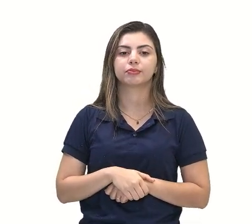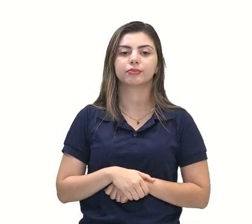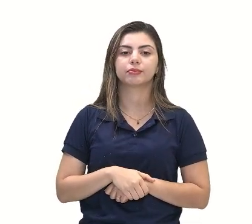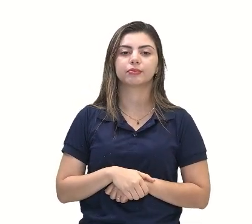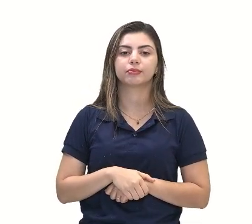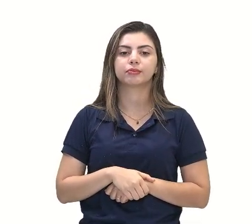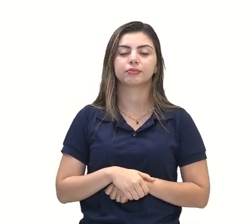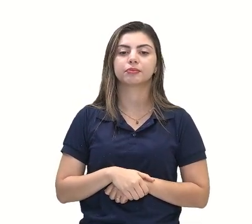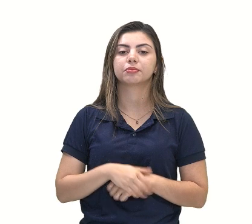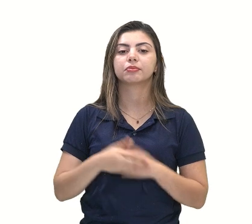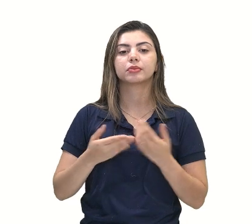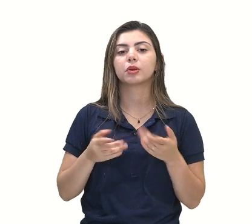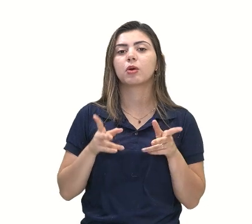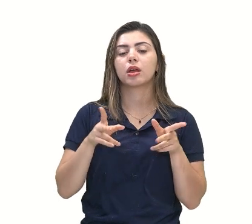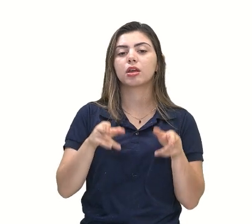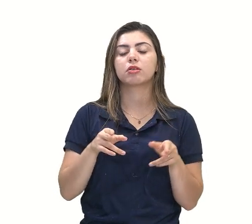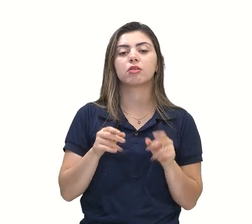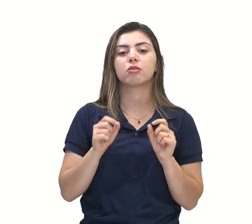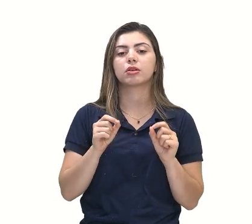Eu vou ter o quê?